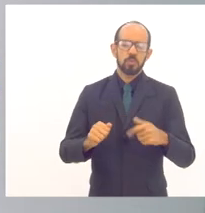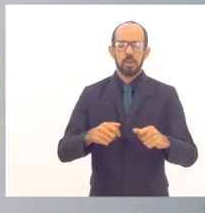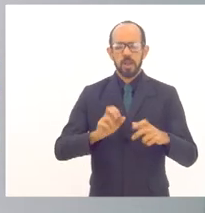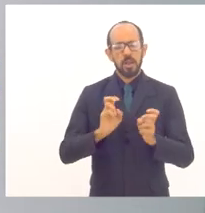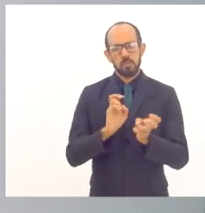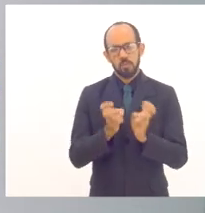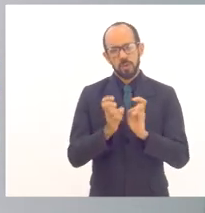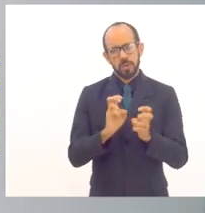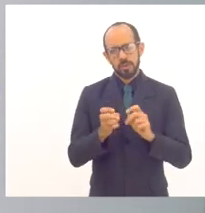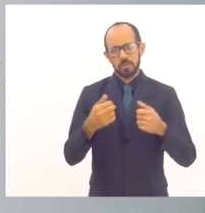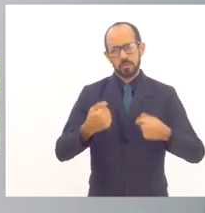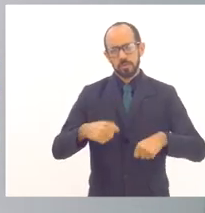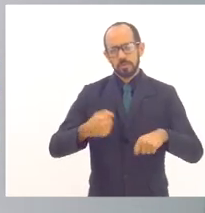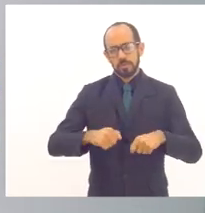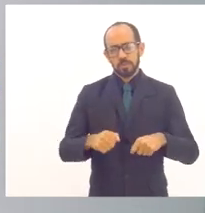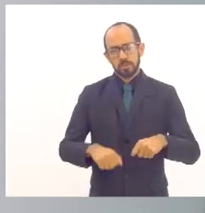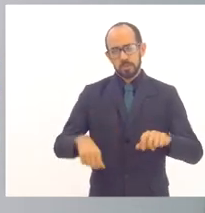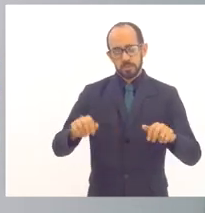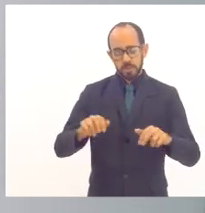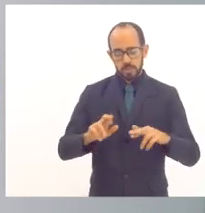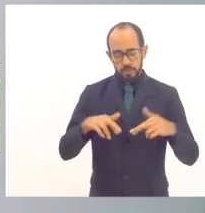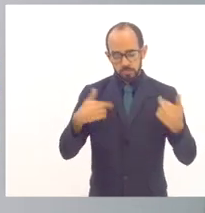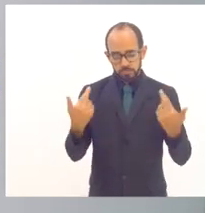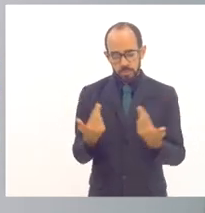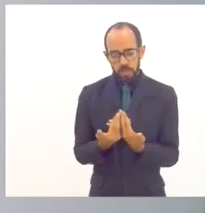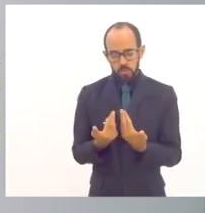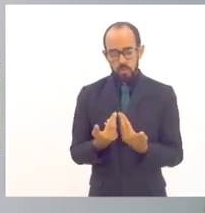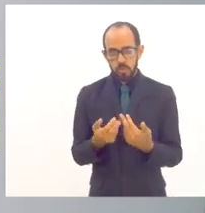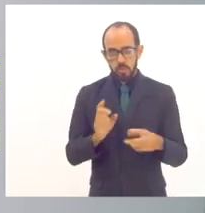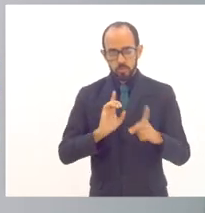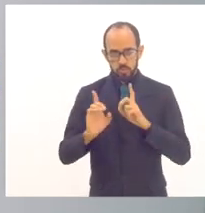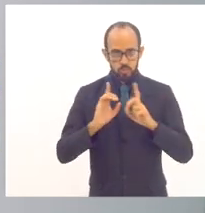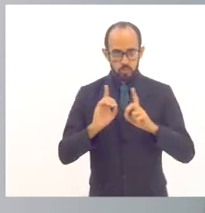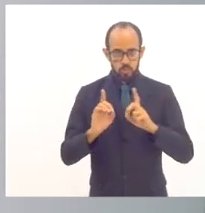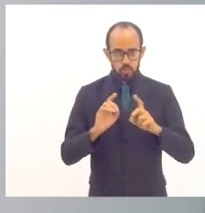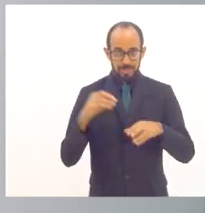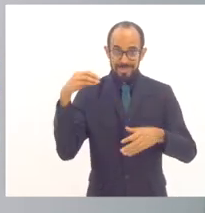tem que, primeiramente, sentar, se unir, discutir entre a gente, cara.